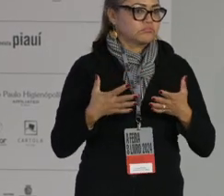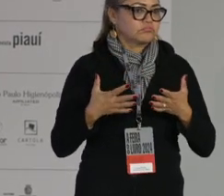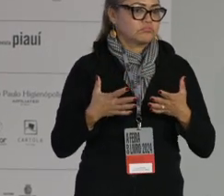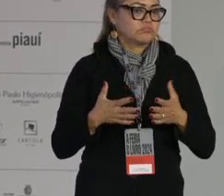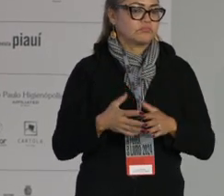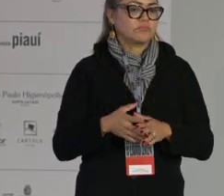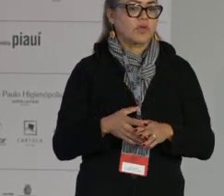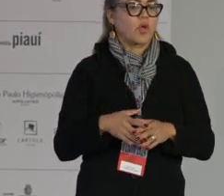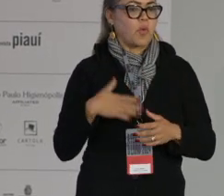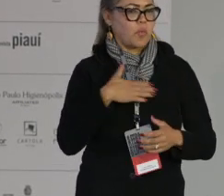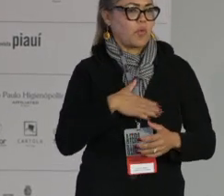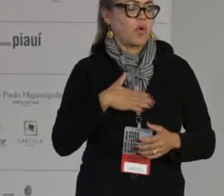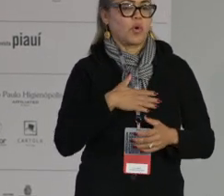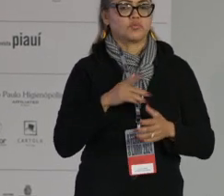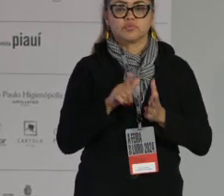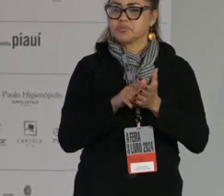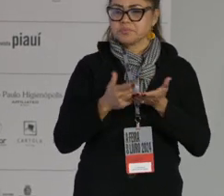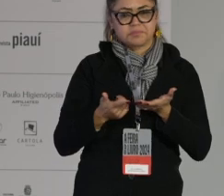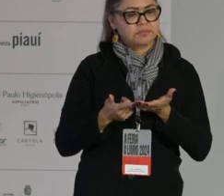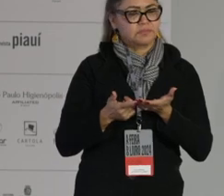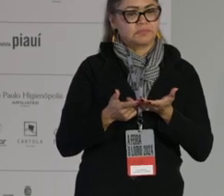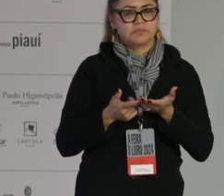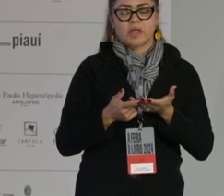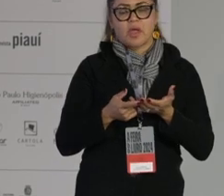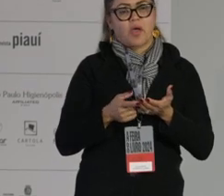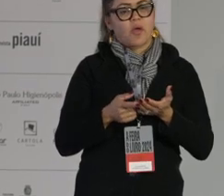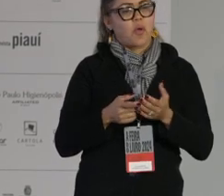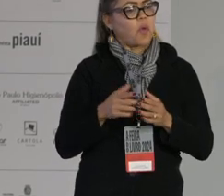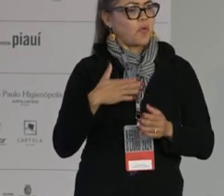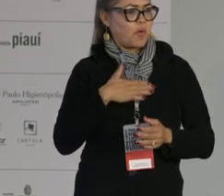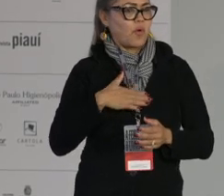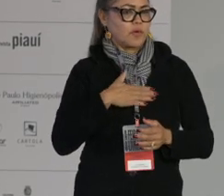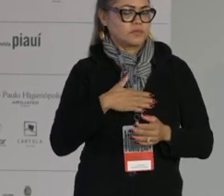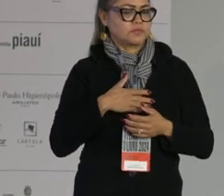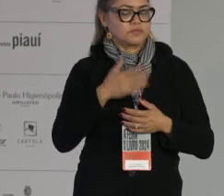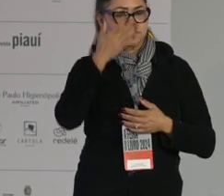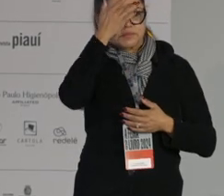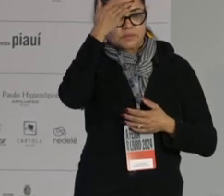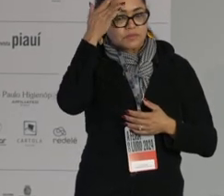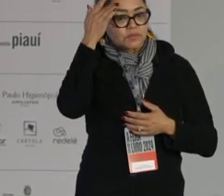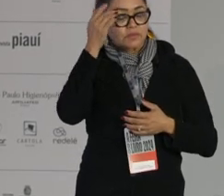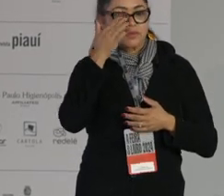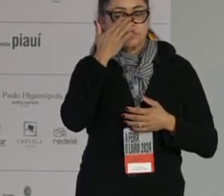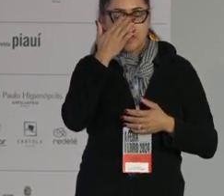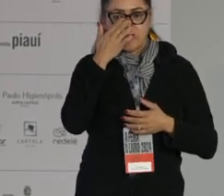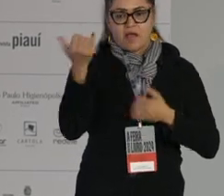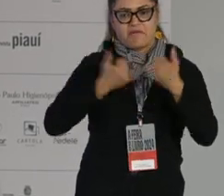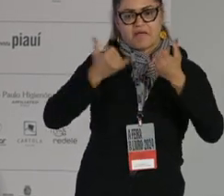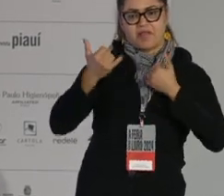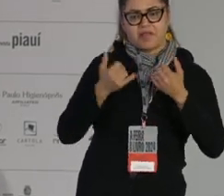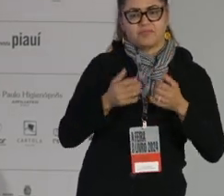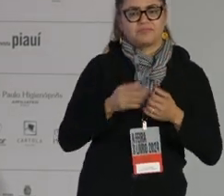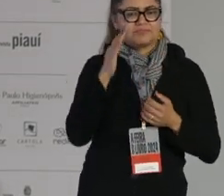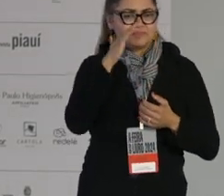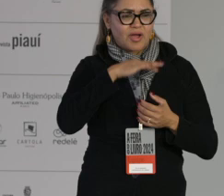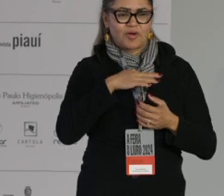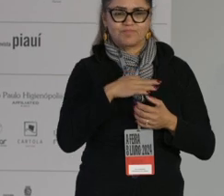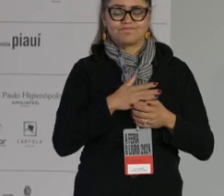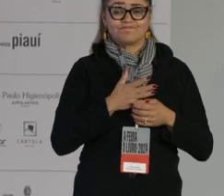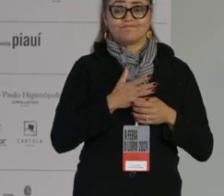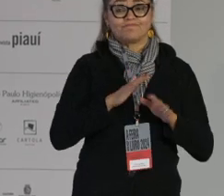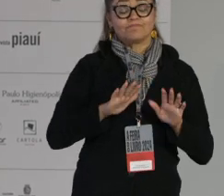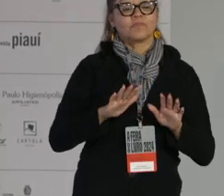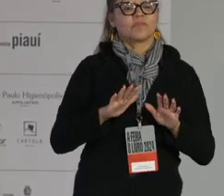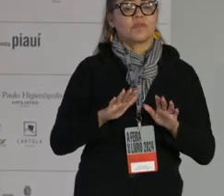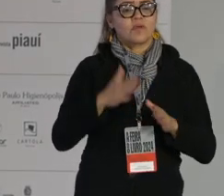eu adoro o jornalismo, eu adoro reportagem, eu gosto. Né, as pessoas agora andam falando mal, mas eu gosto e